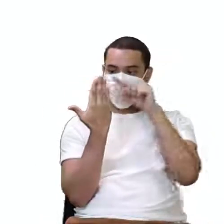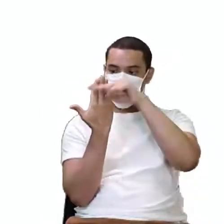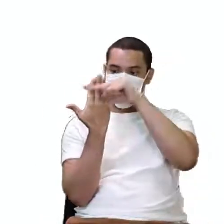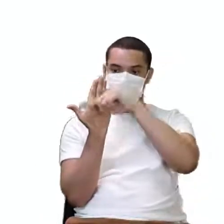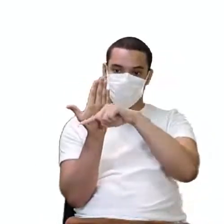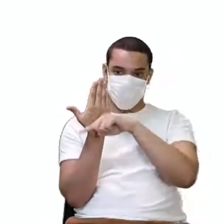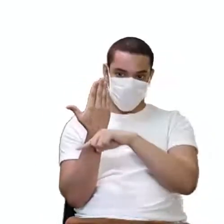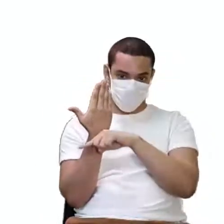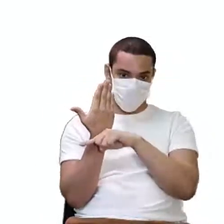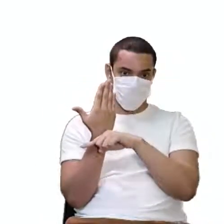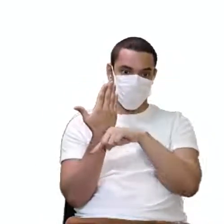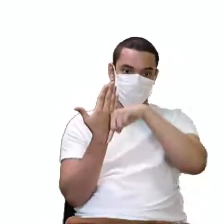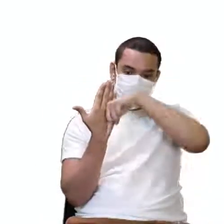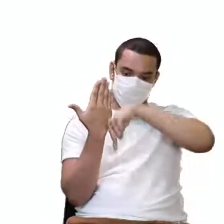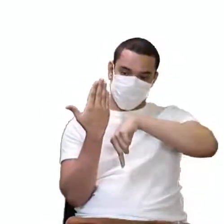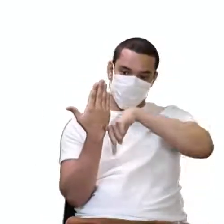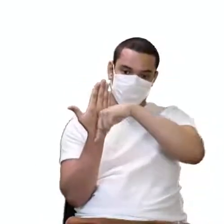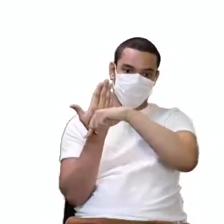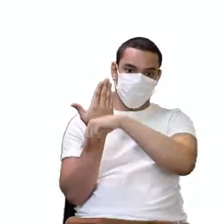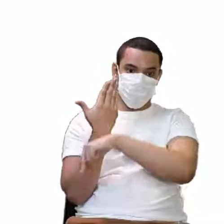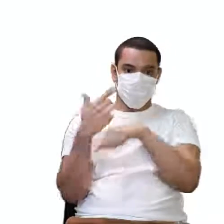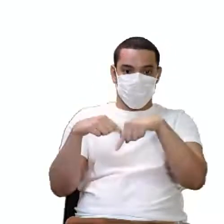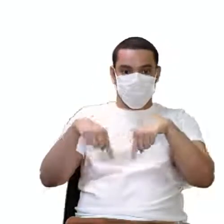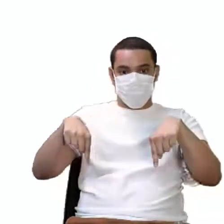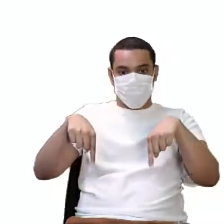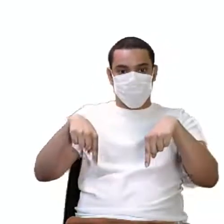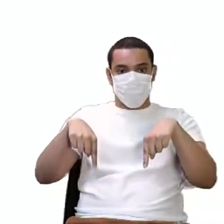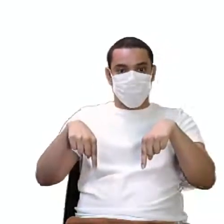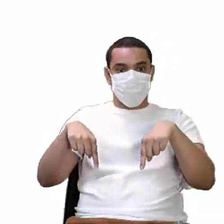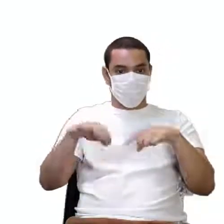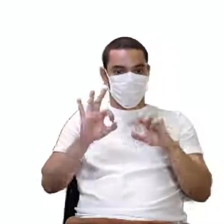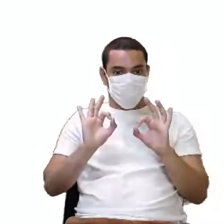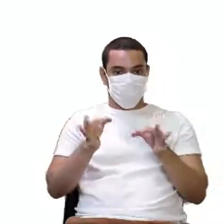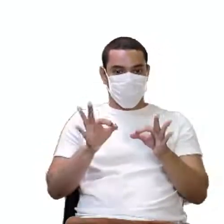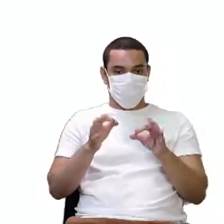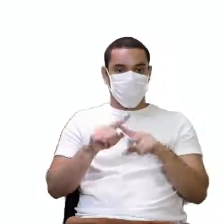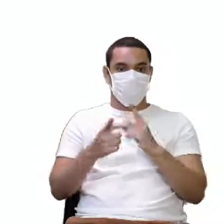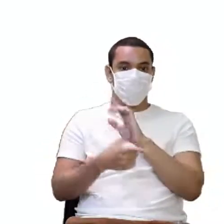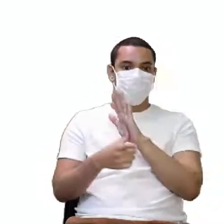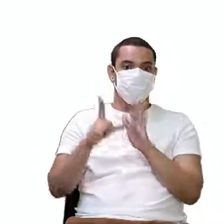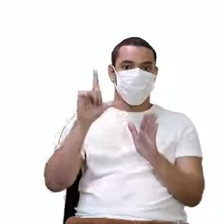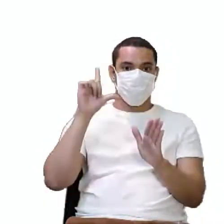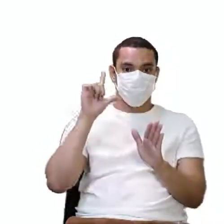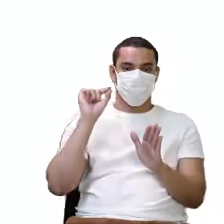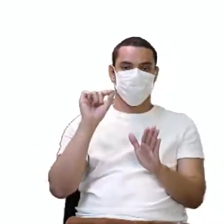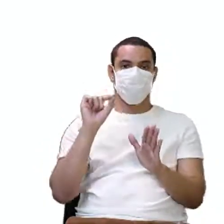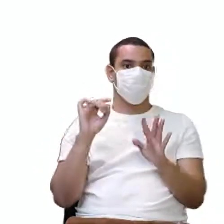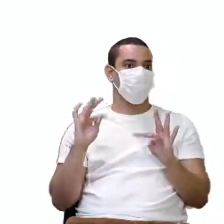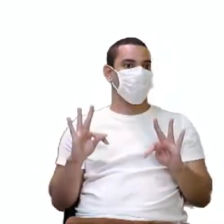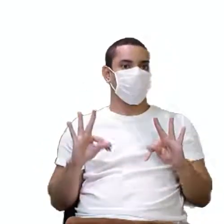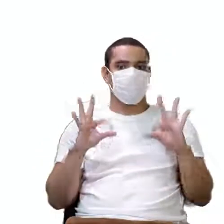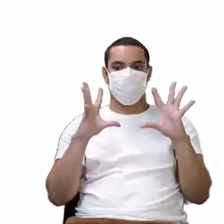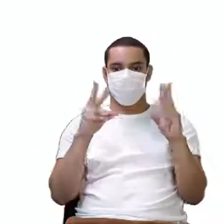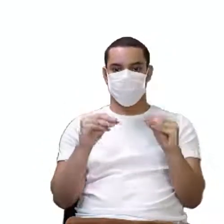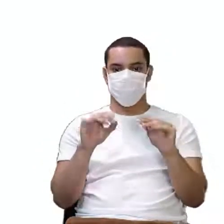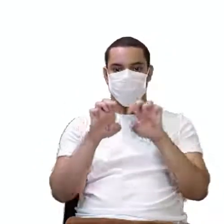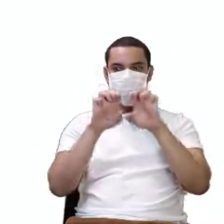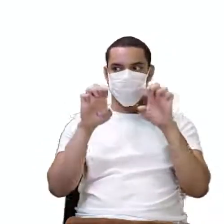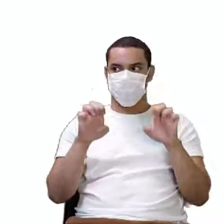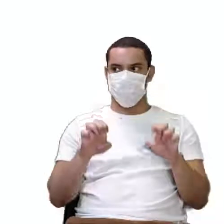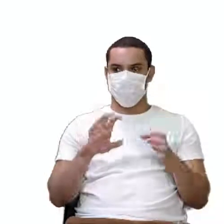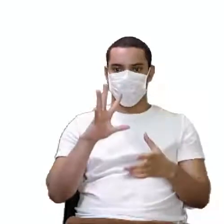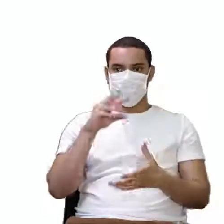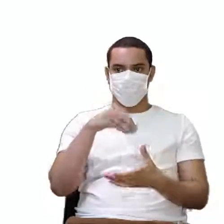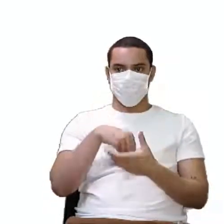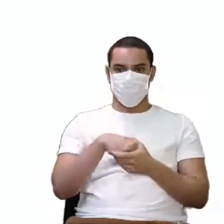né? As perninhas abertinhas. E aí, nos membros anteriores, todas essas estruturas,